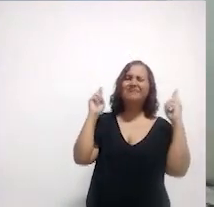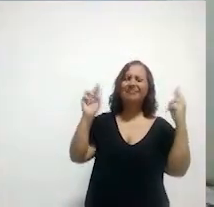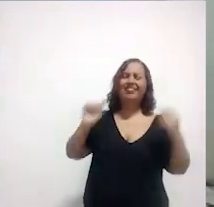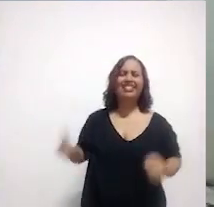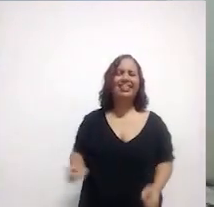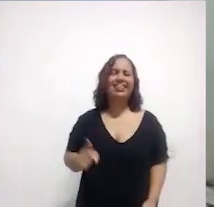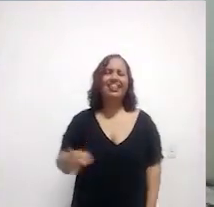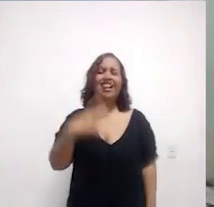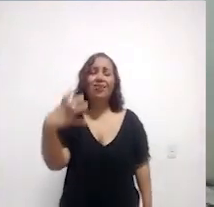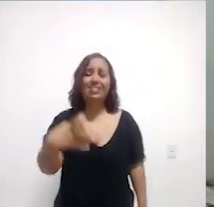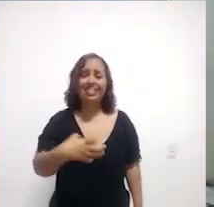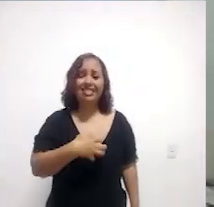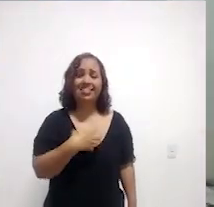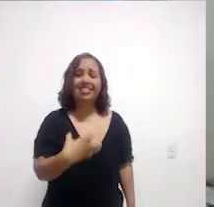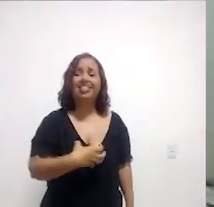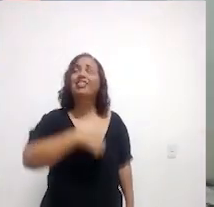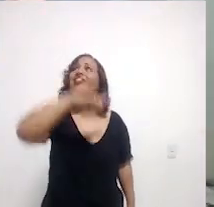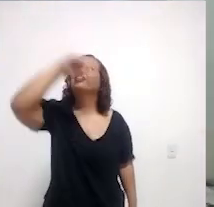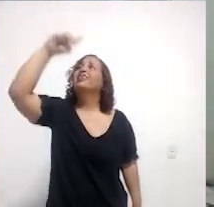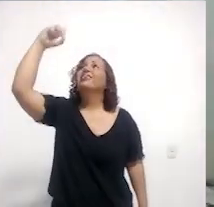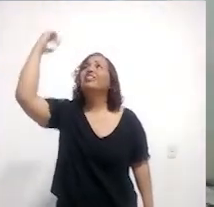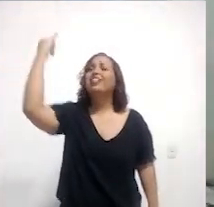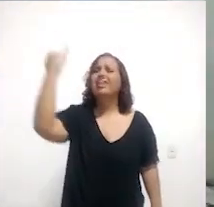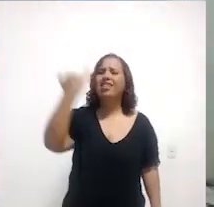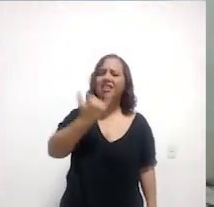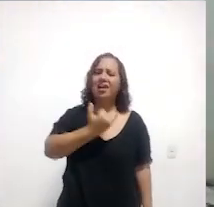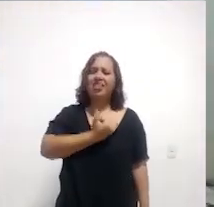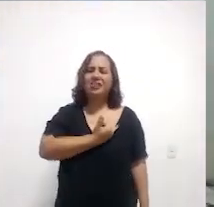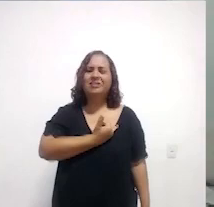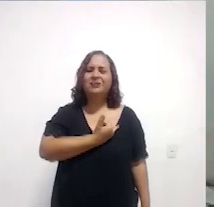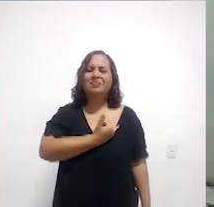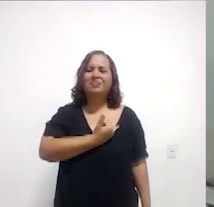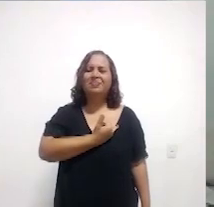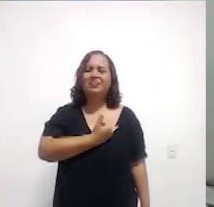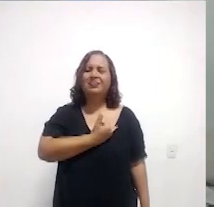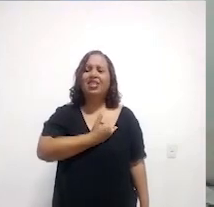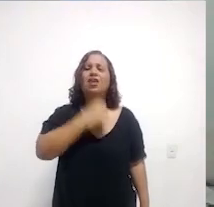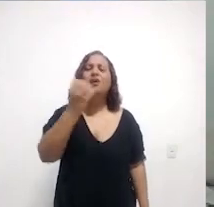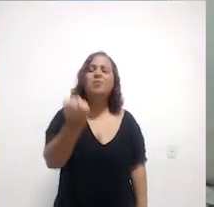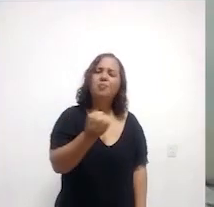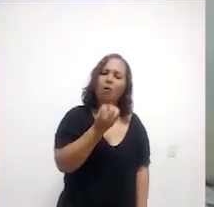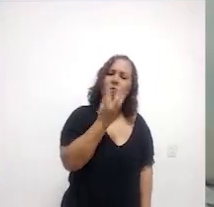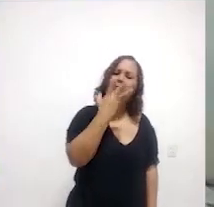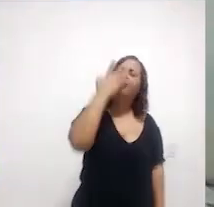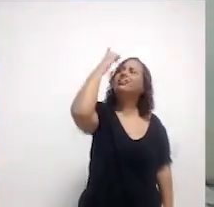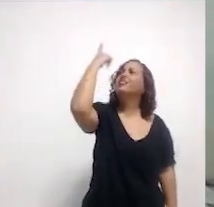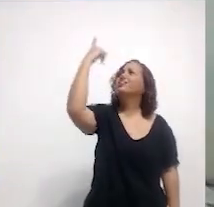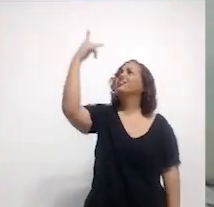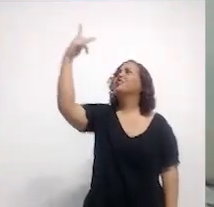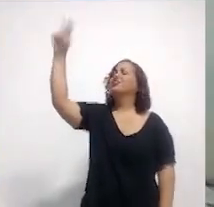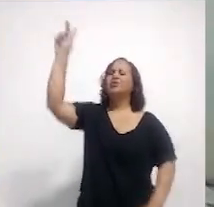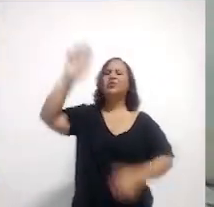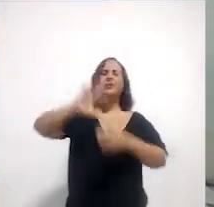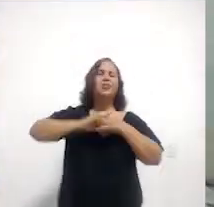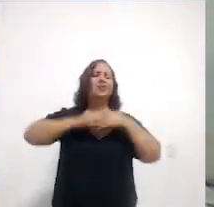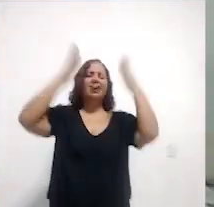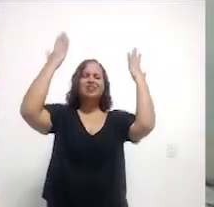Ao sentir o teu toque, por tua